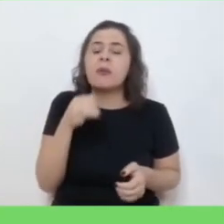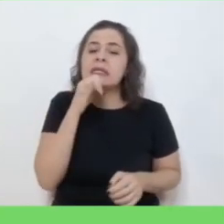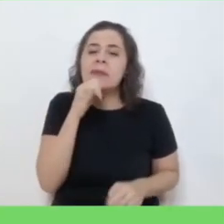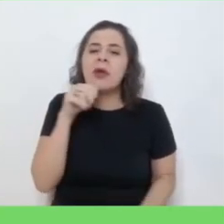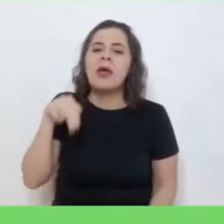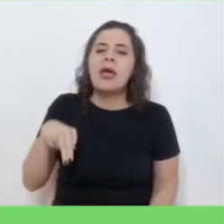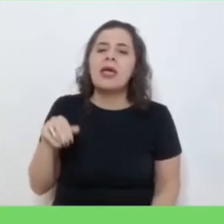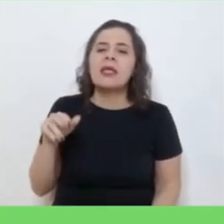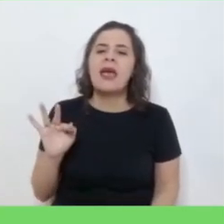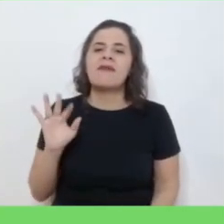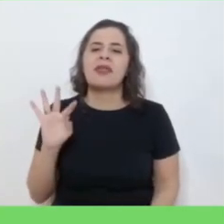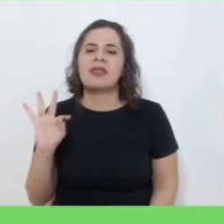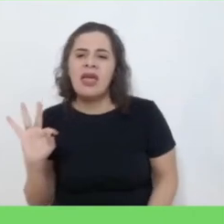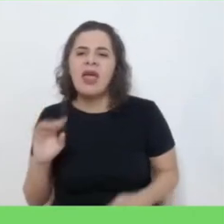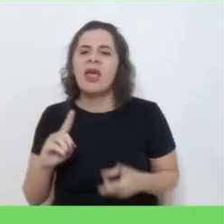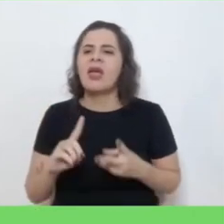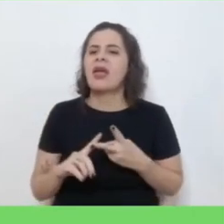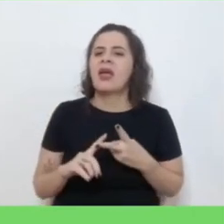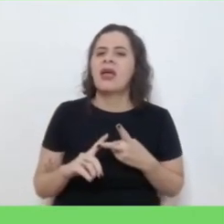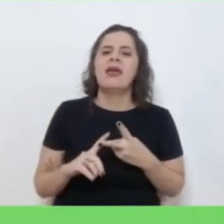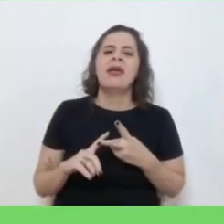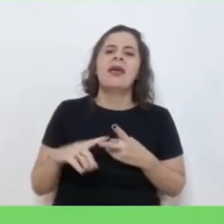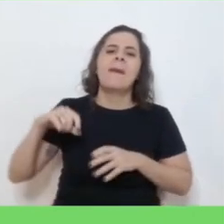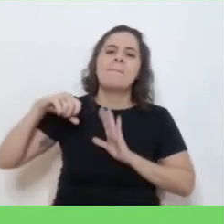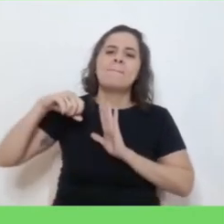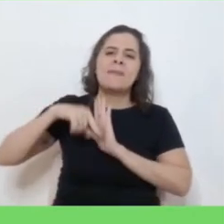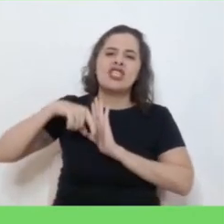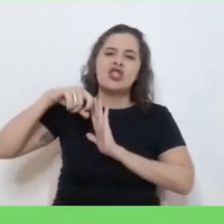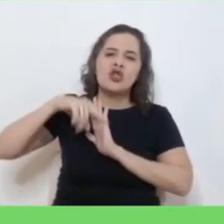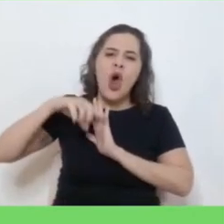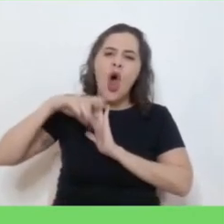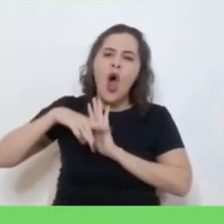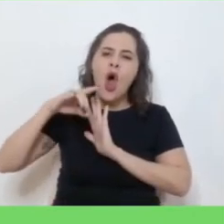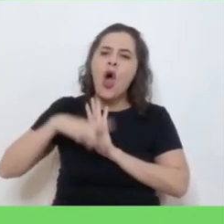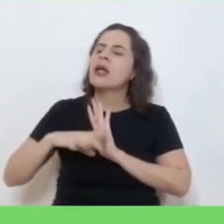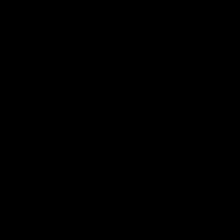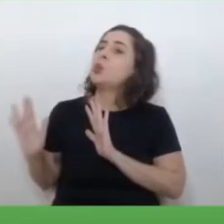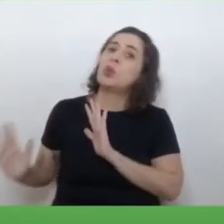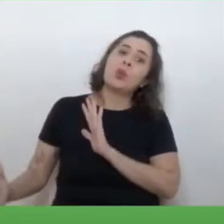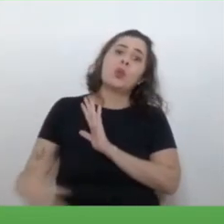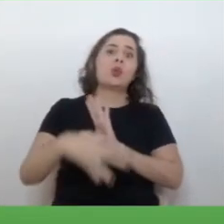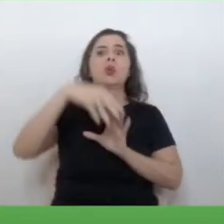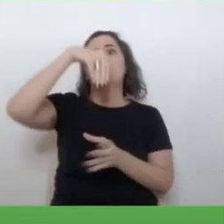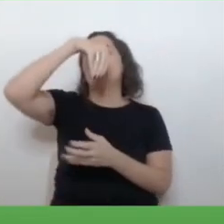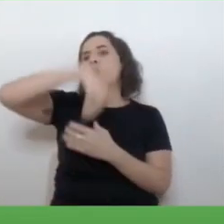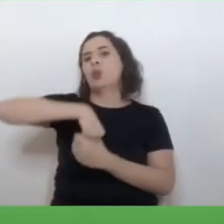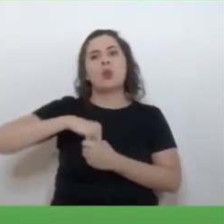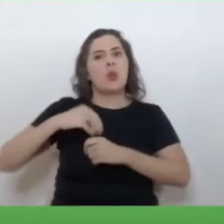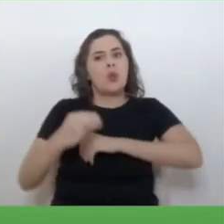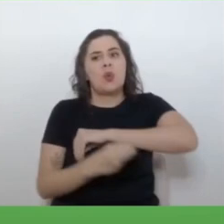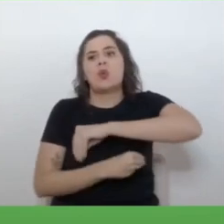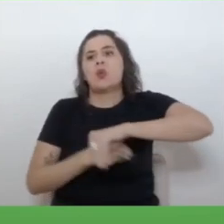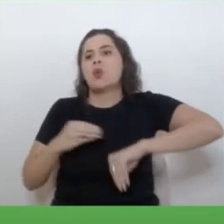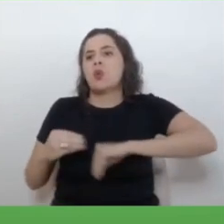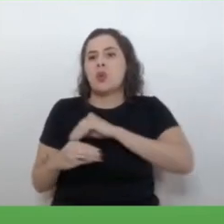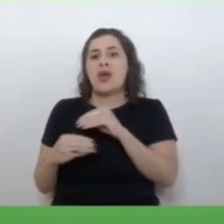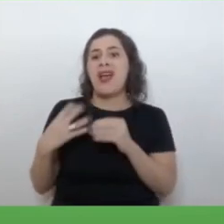os bitcoins, veio tudo, todo esse bolo, né, para a gente durante esses